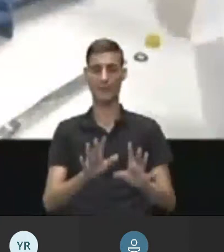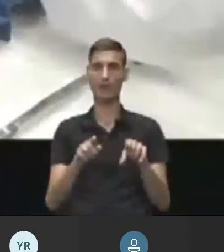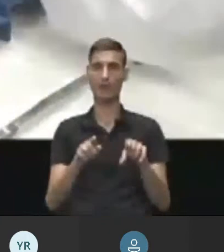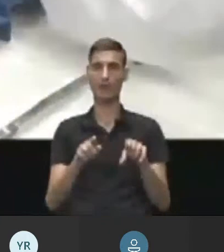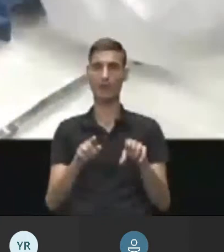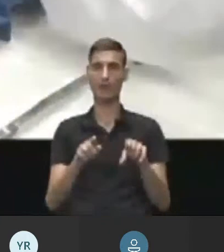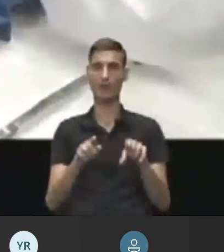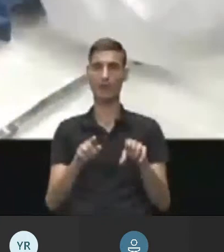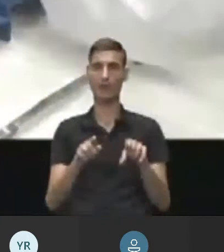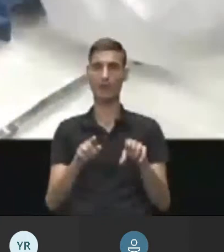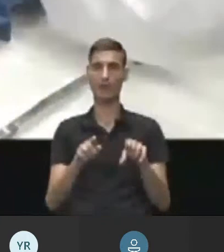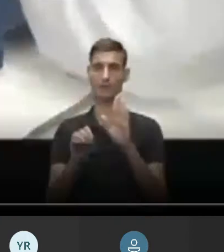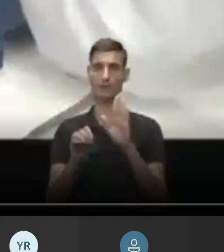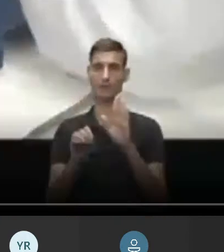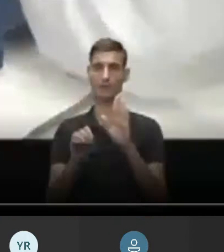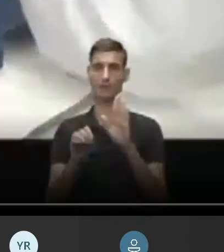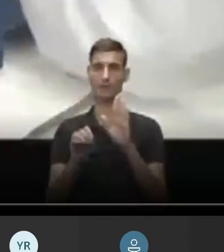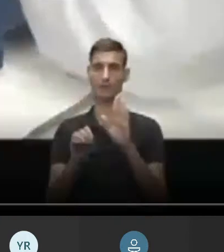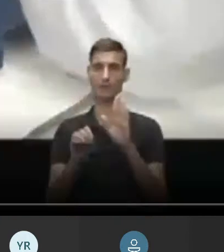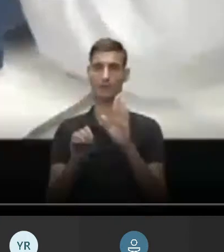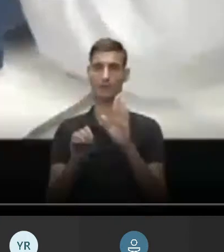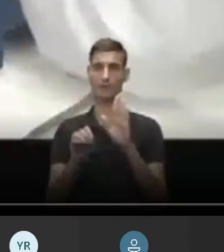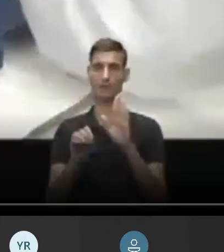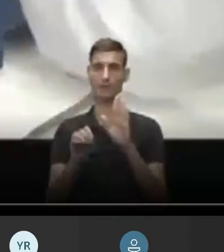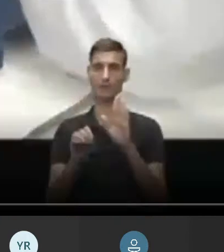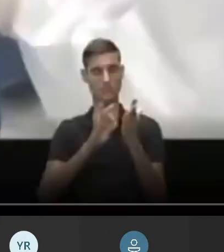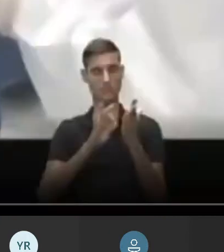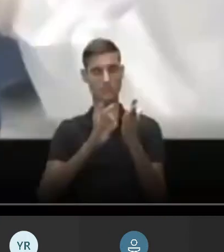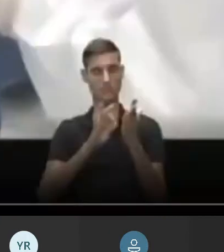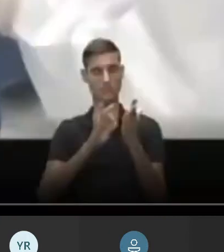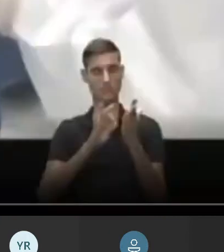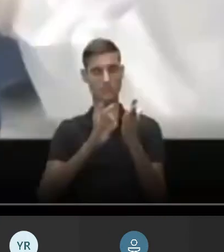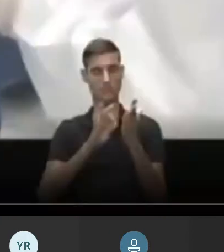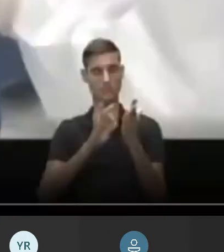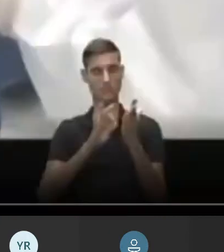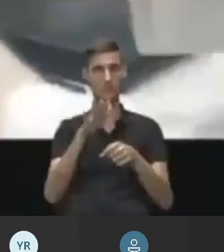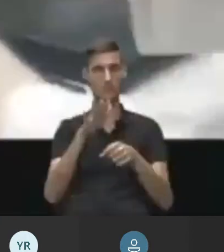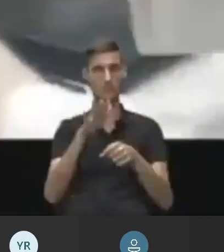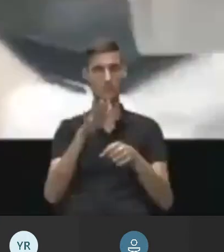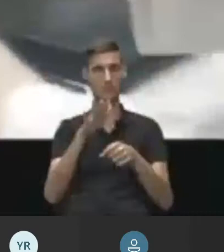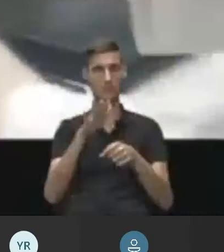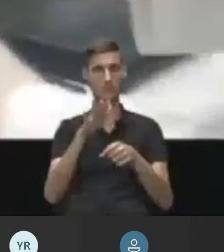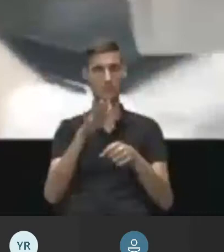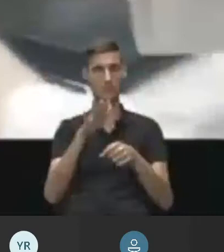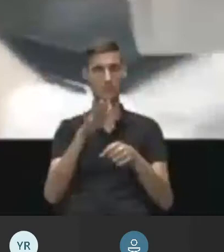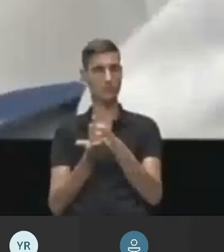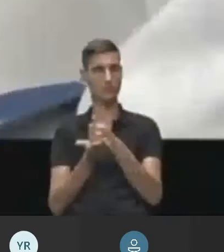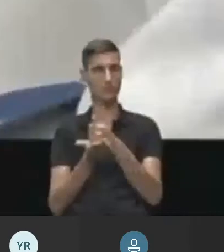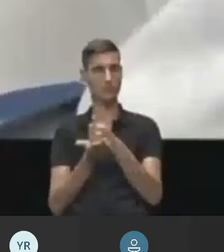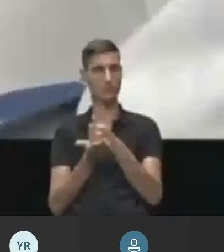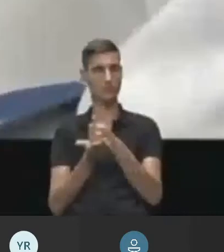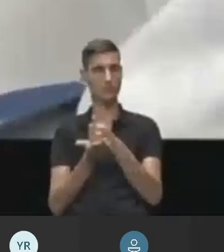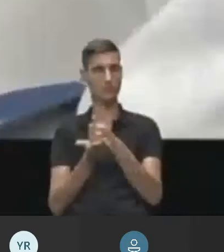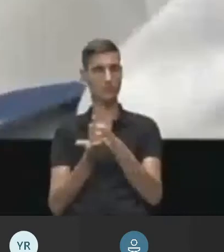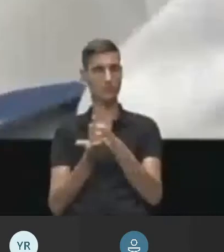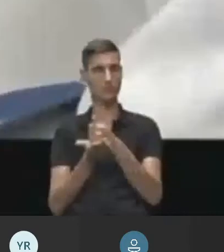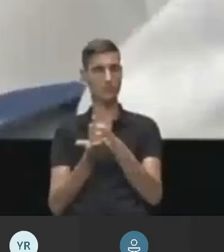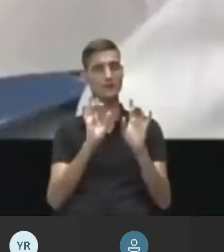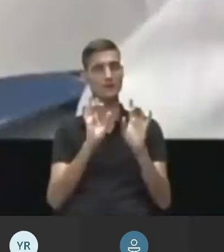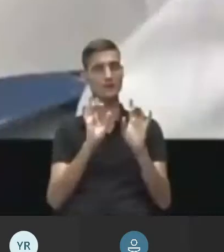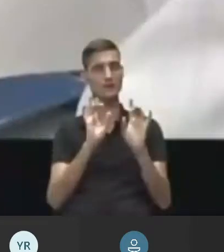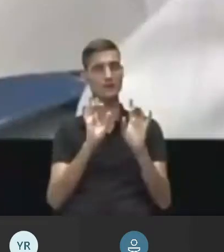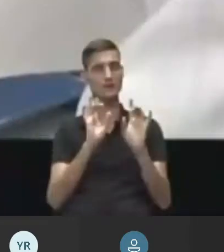certo? E lógico, etiquetando tudo que você for fazer, você etiqueta para não se